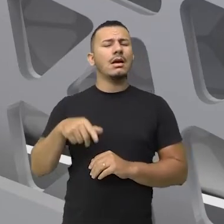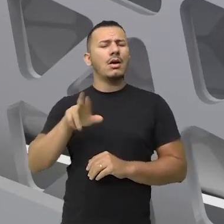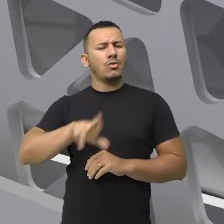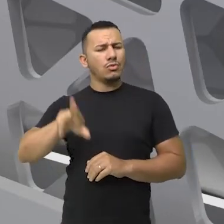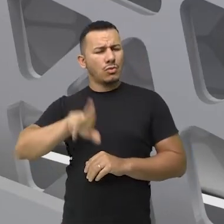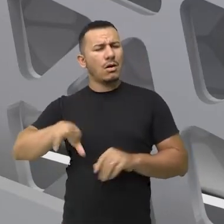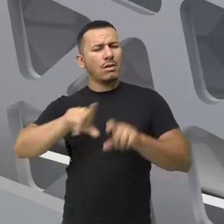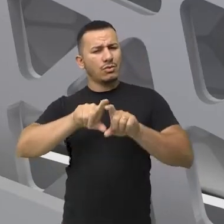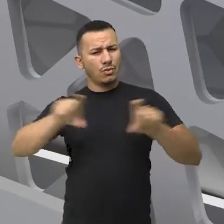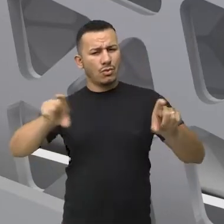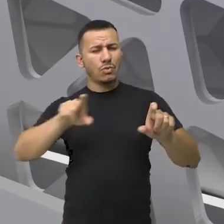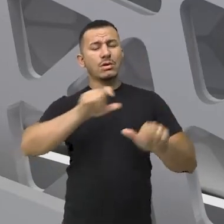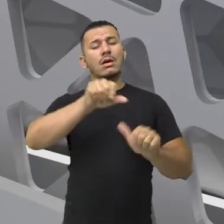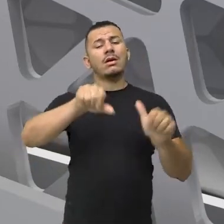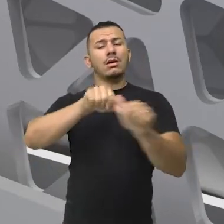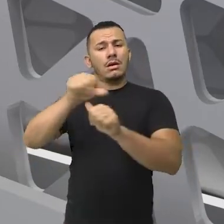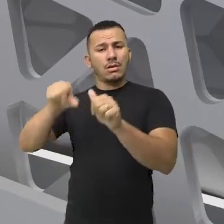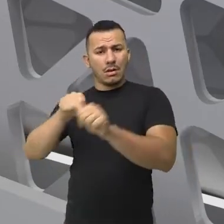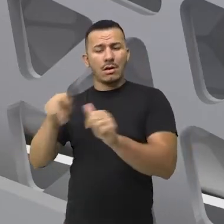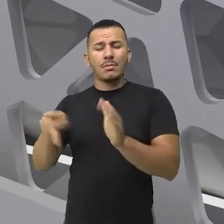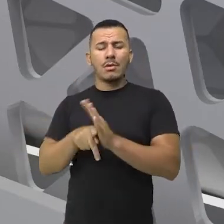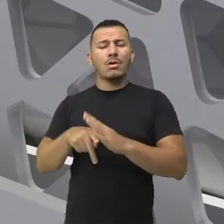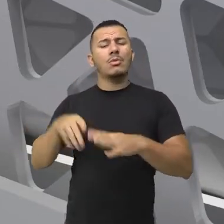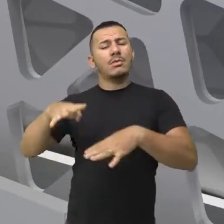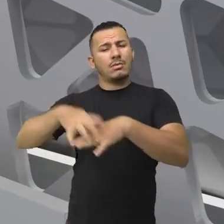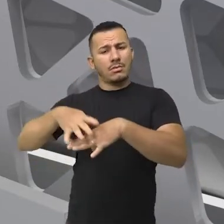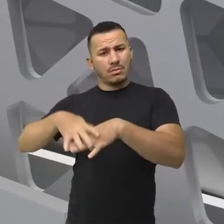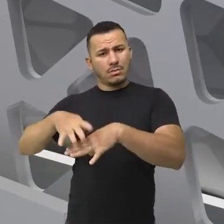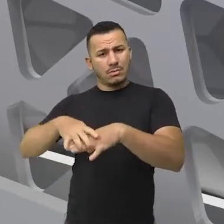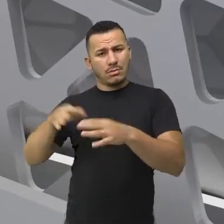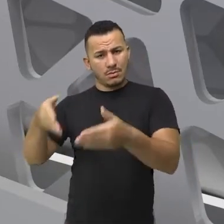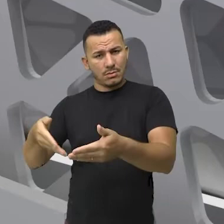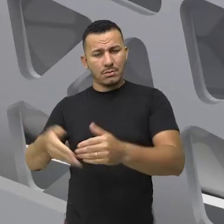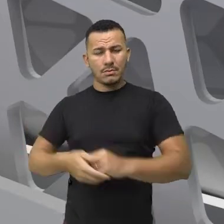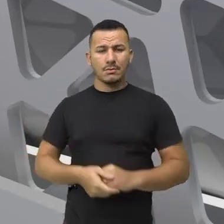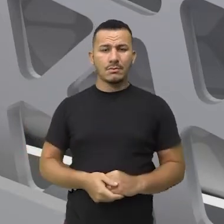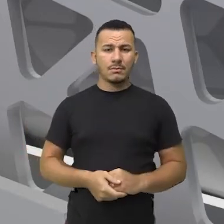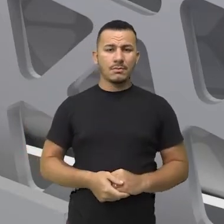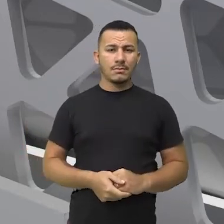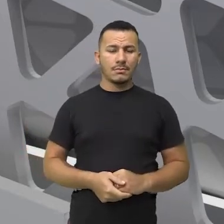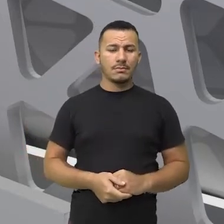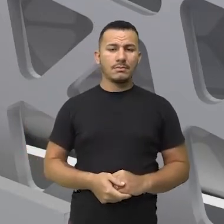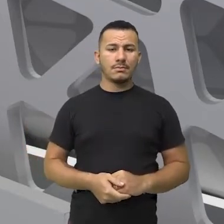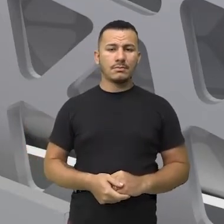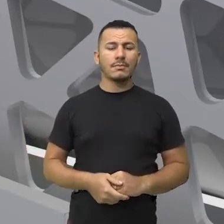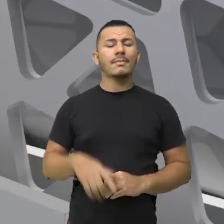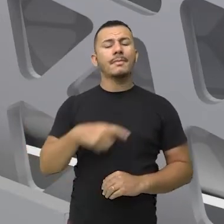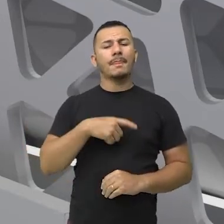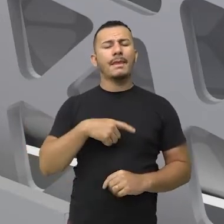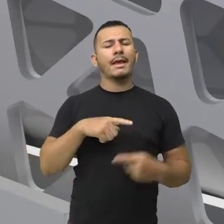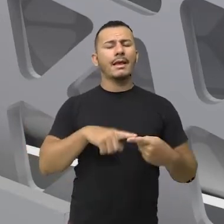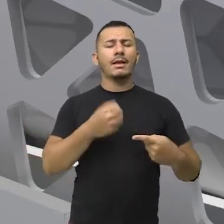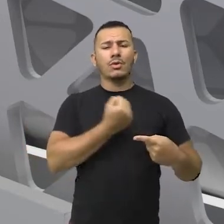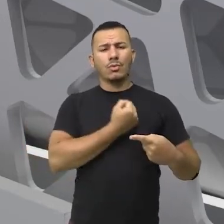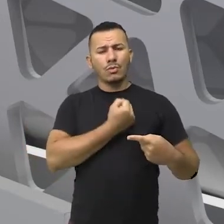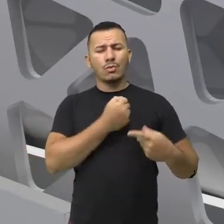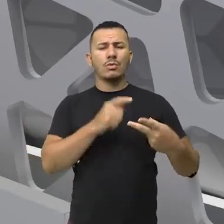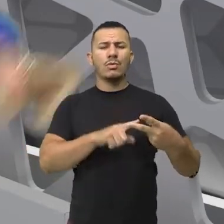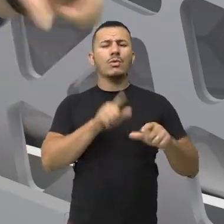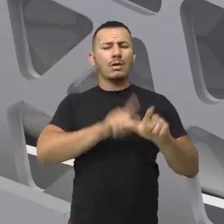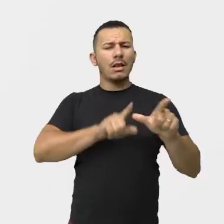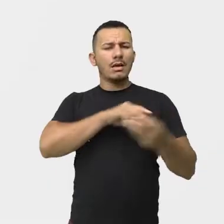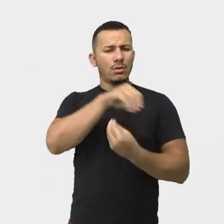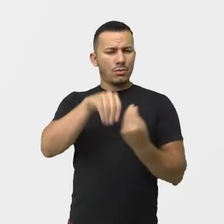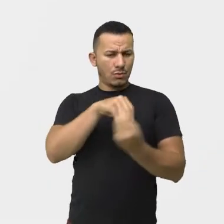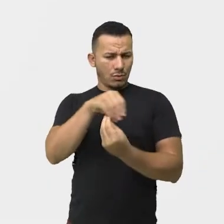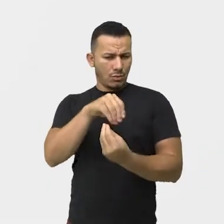usual e transcodificar para a linguagem da matemática, certo? Envolvendo o quê? Números e letras. Então, olha só,